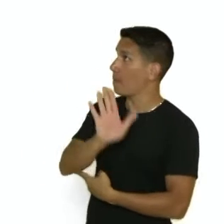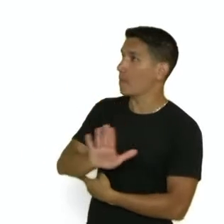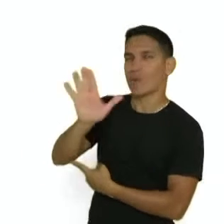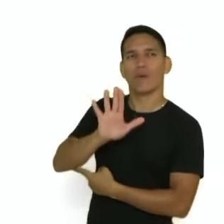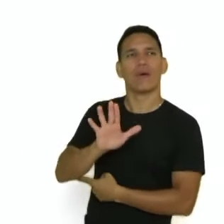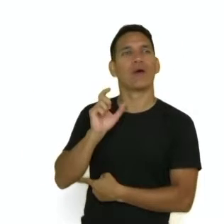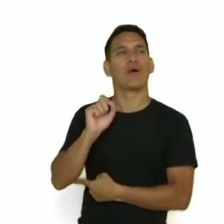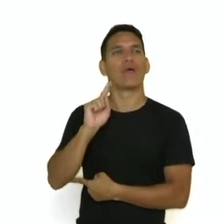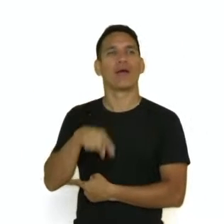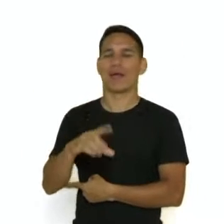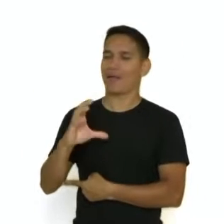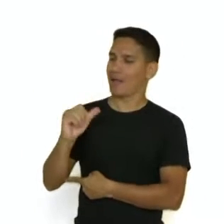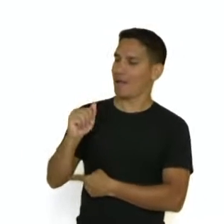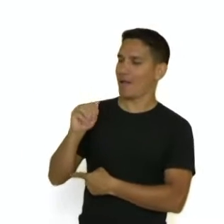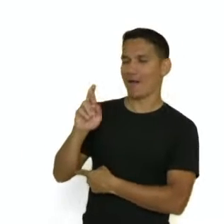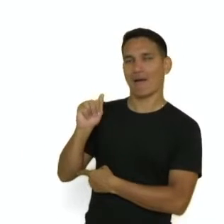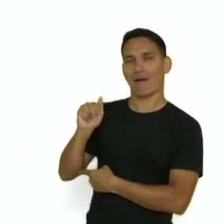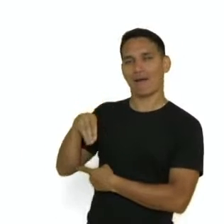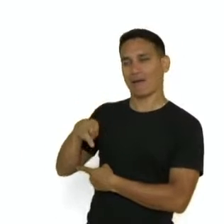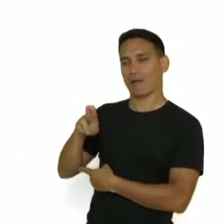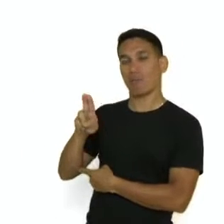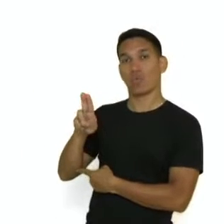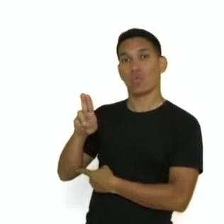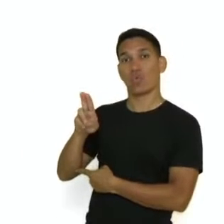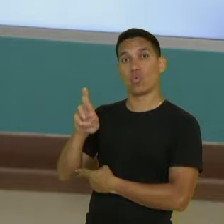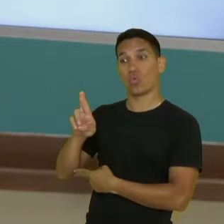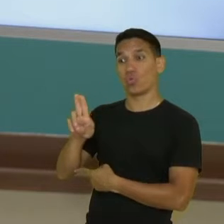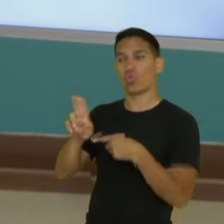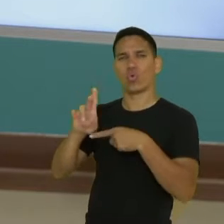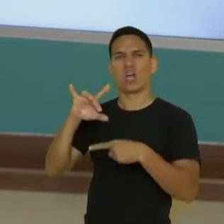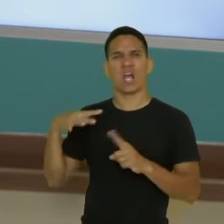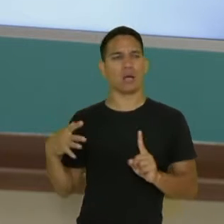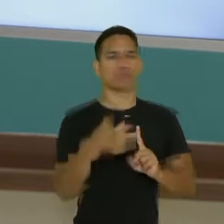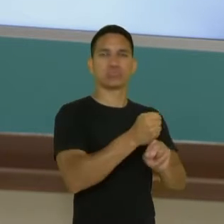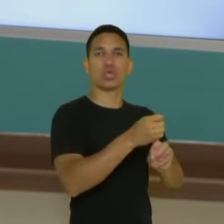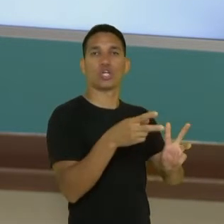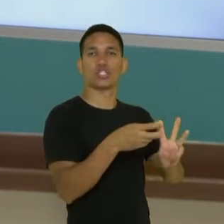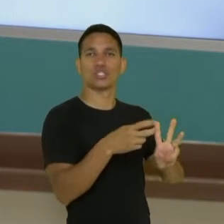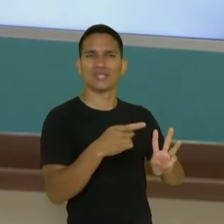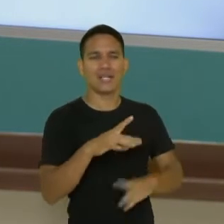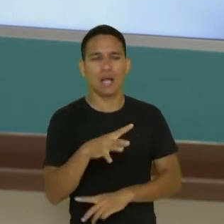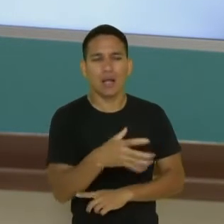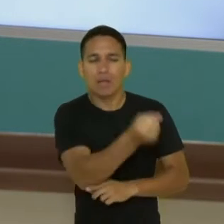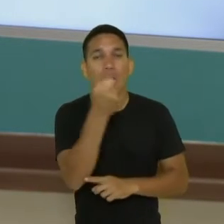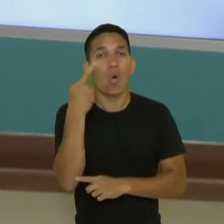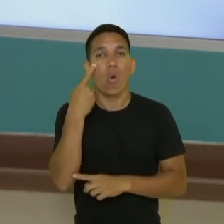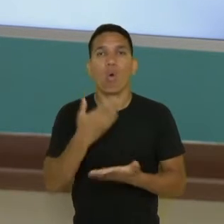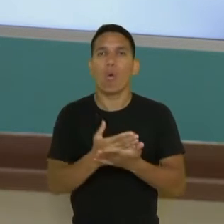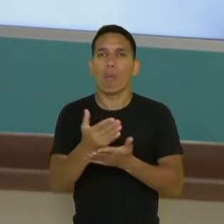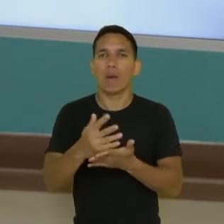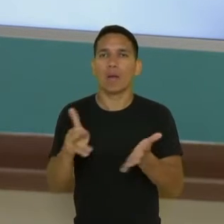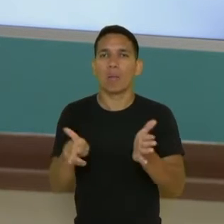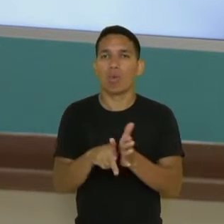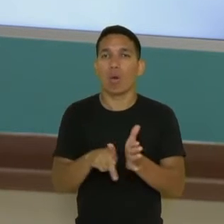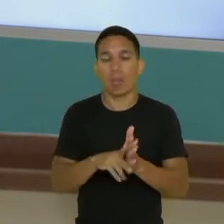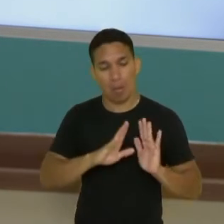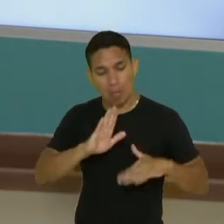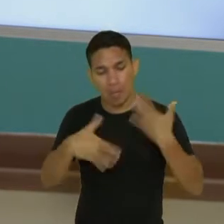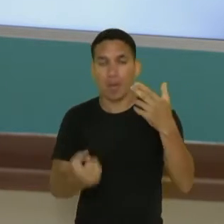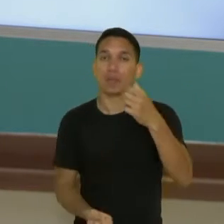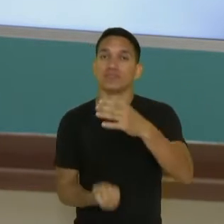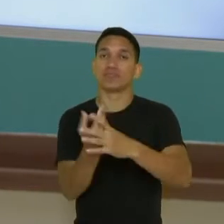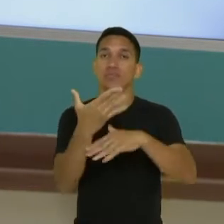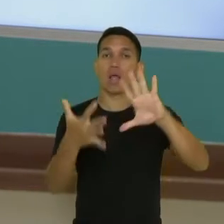Caramuru e a dominação dos indígenas. Quer dizer, pegar boa parte do processo de construção das Américas foi